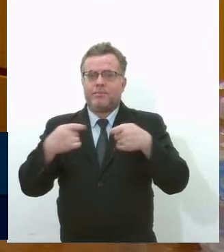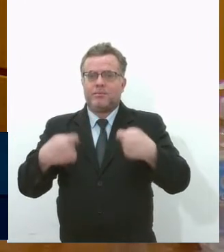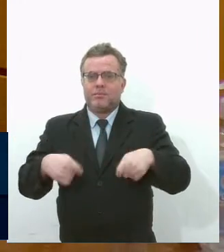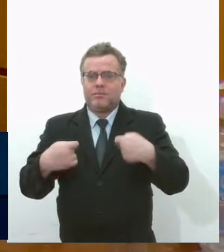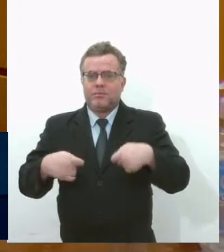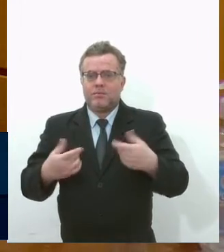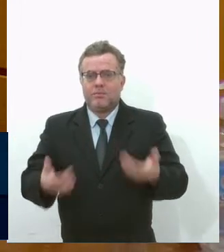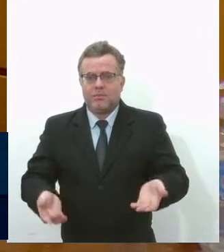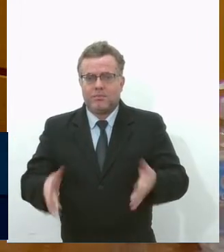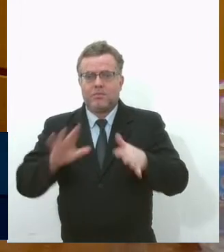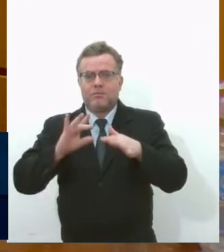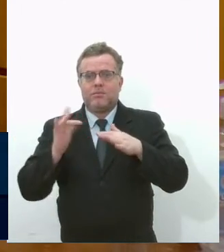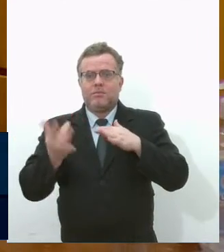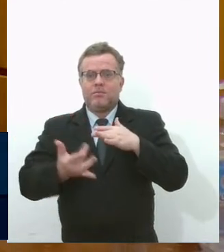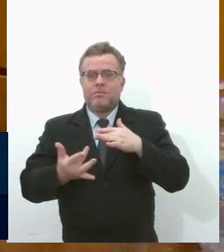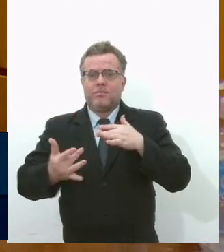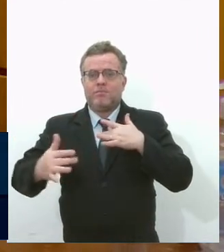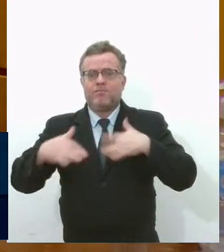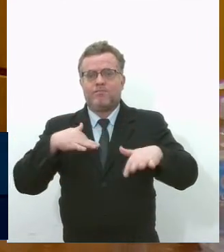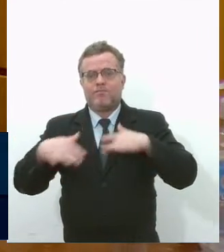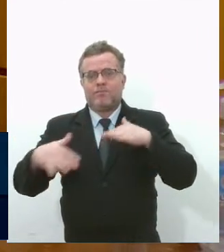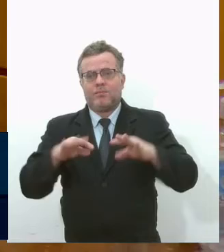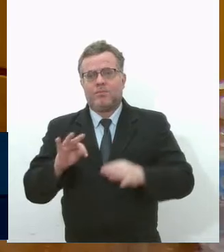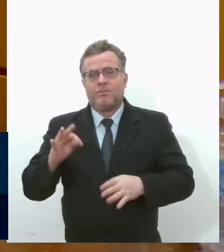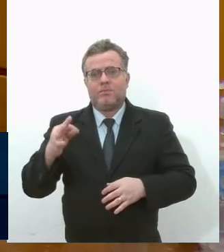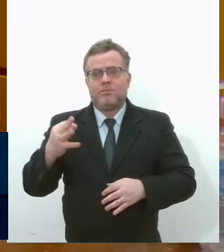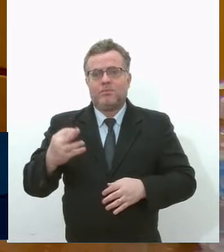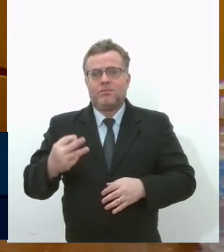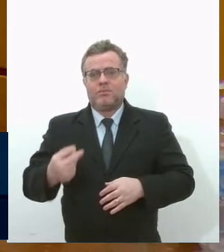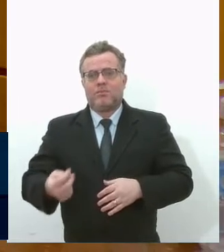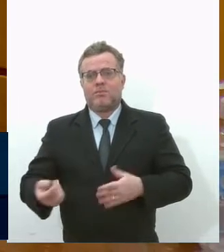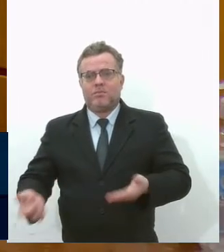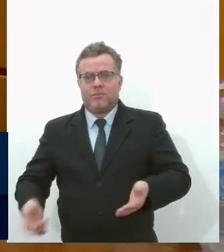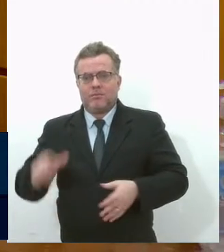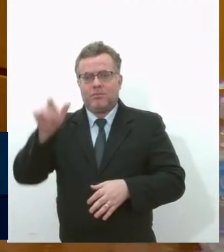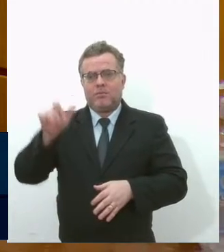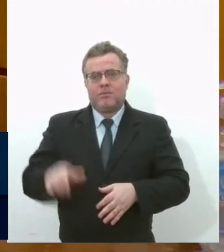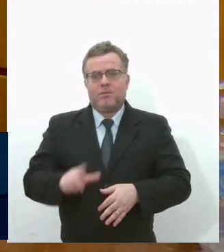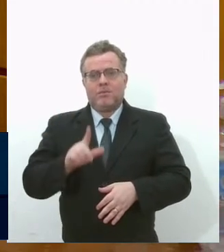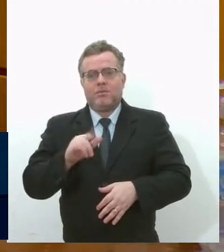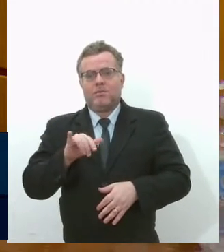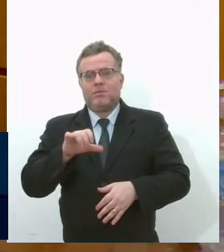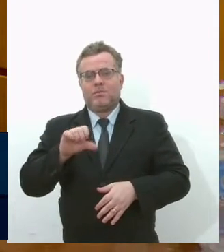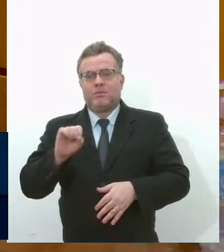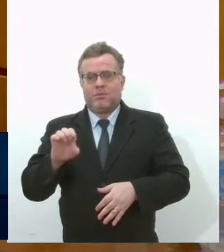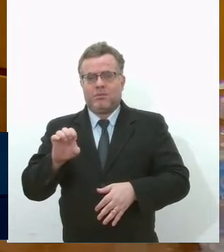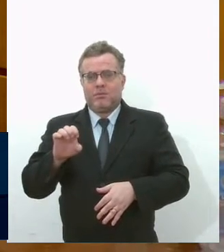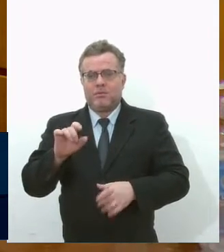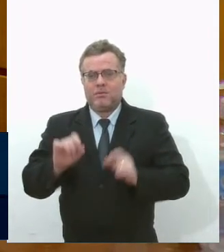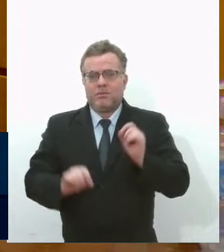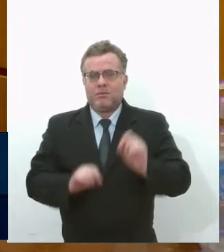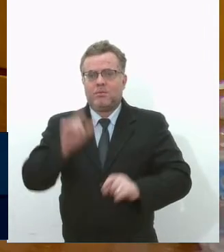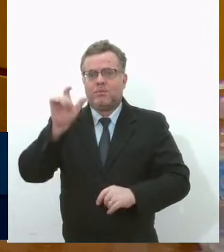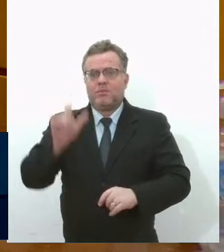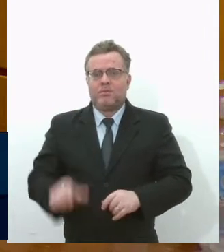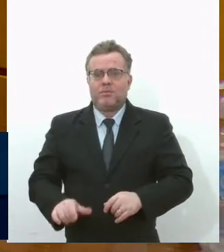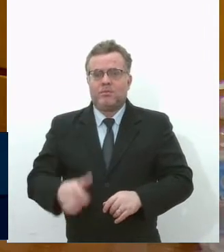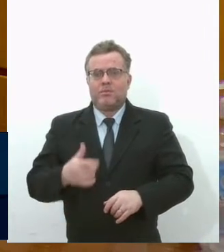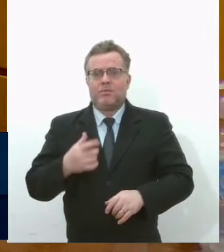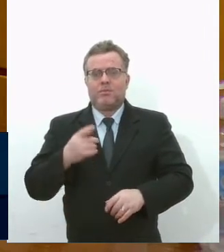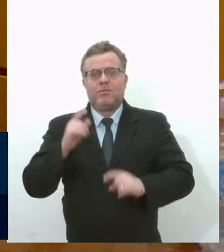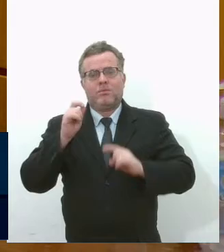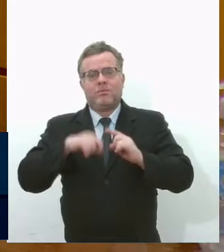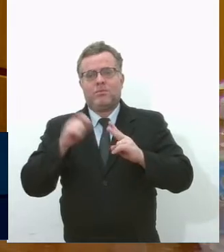a mobilização de todo o Estado pelo caso da pequena Liz Vitória. Liz, desde 2 meses de idade, ela